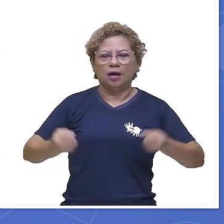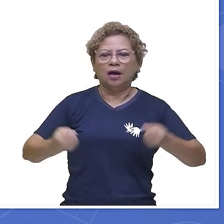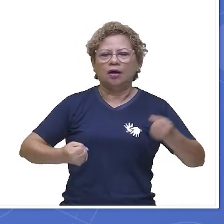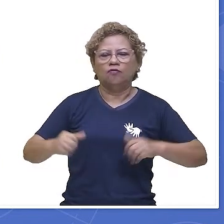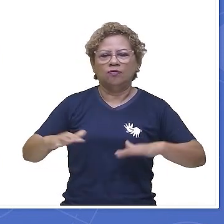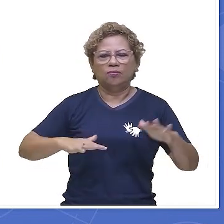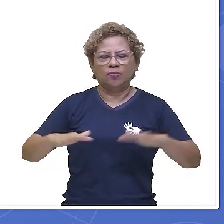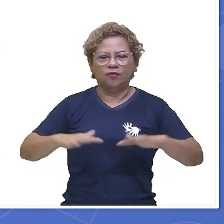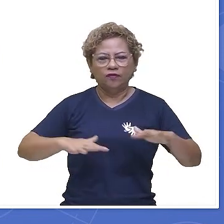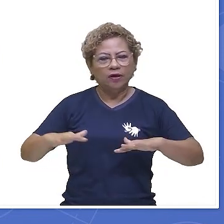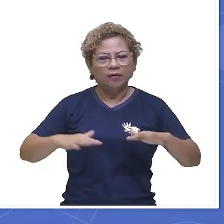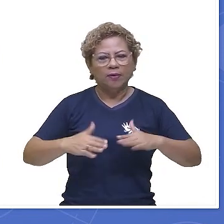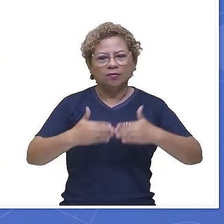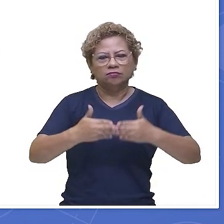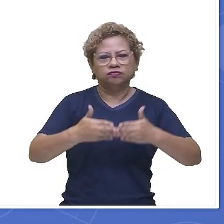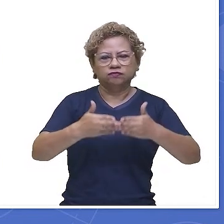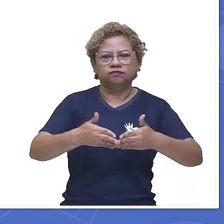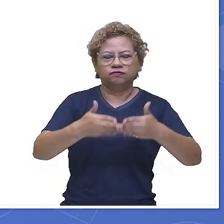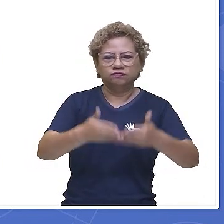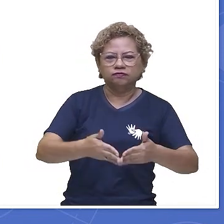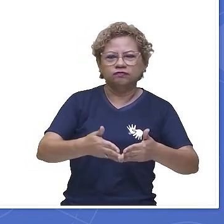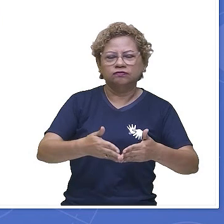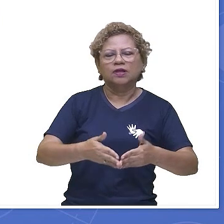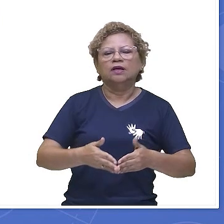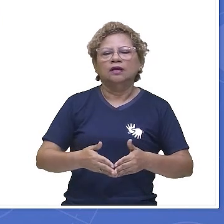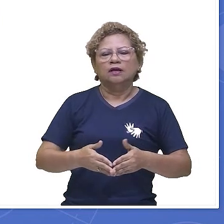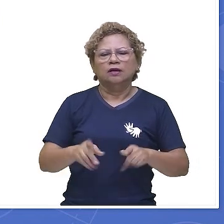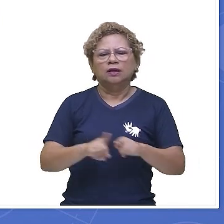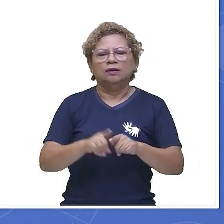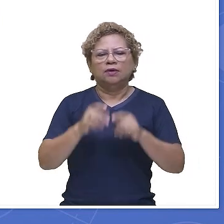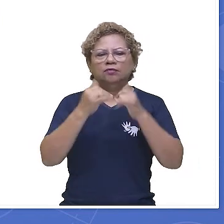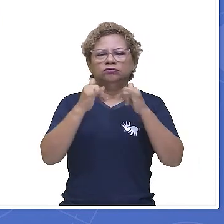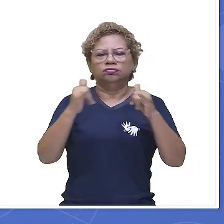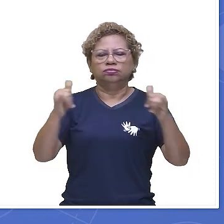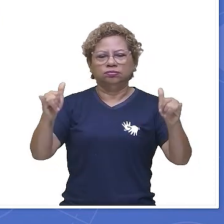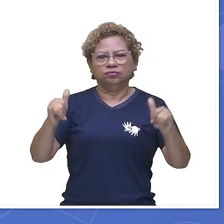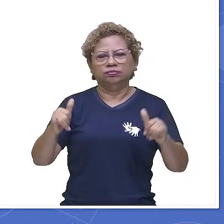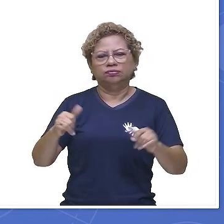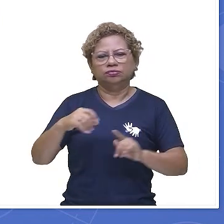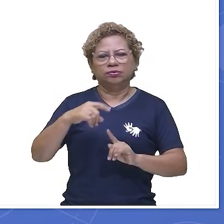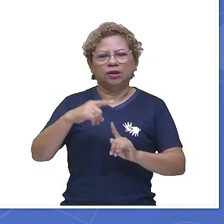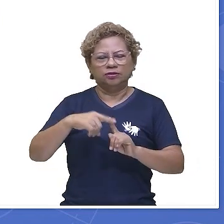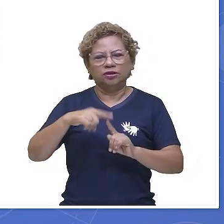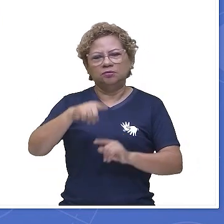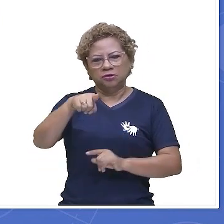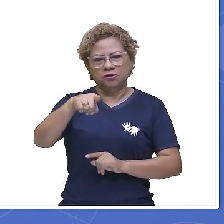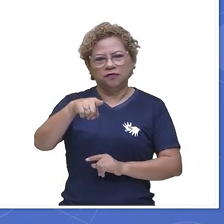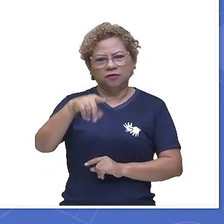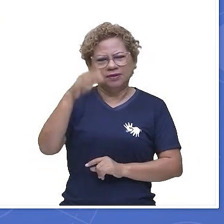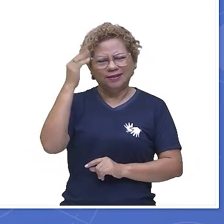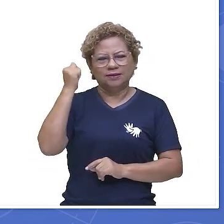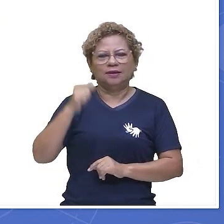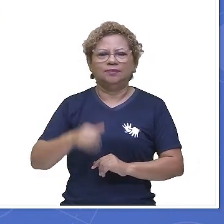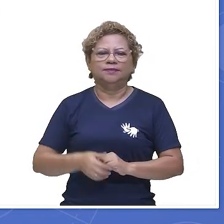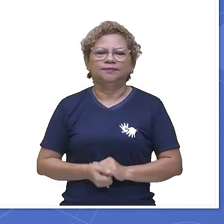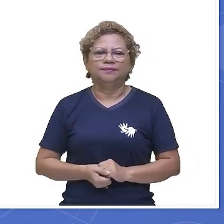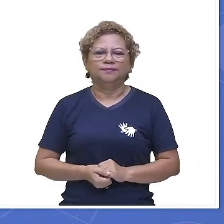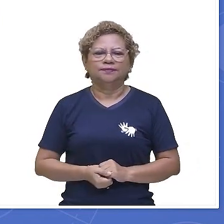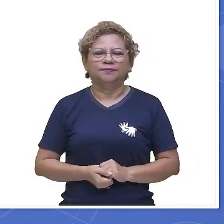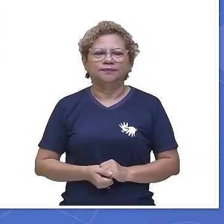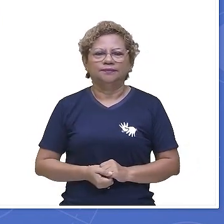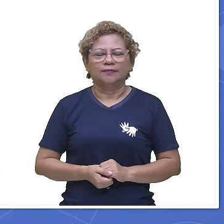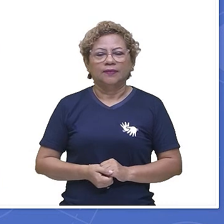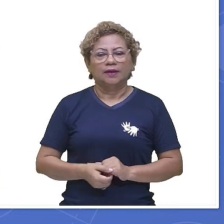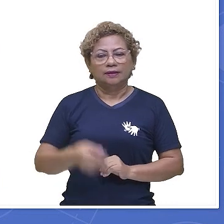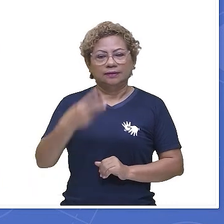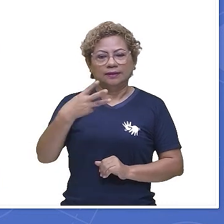freezer, vários exemplos aí que você pode citar que estão ao seu redor. Agora vamos observar a questão número